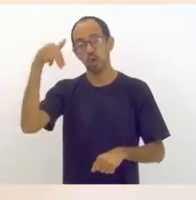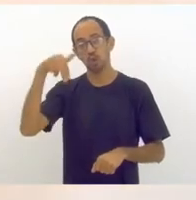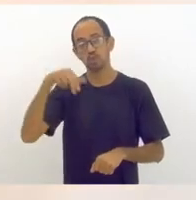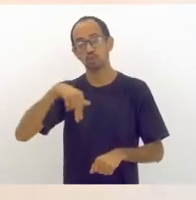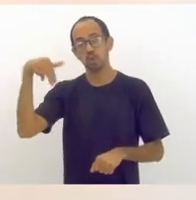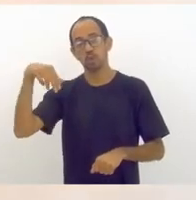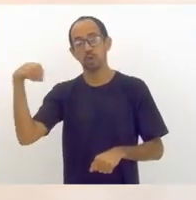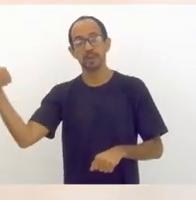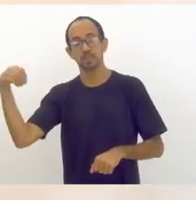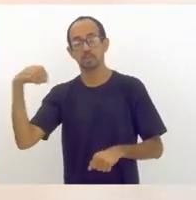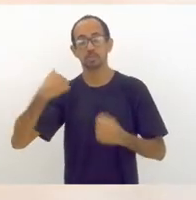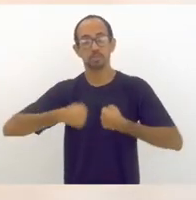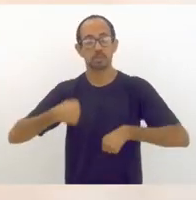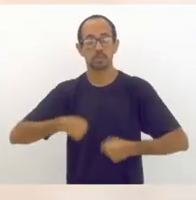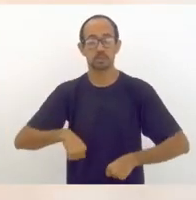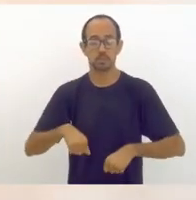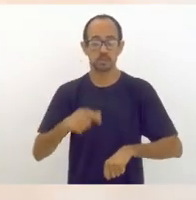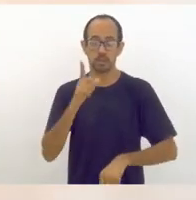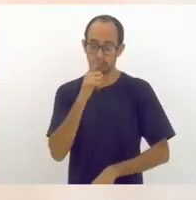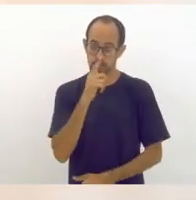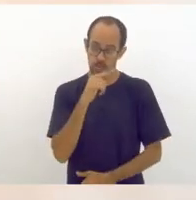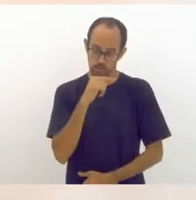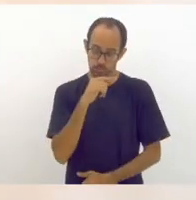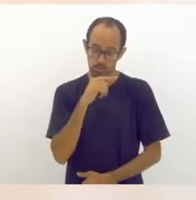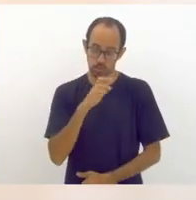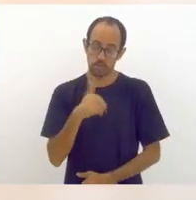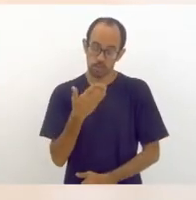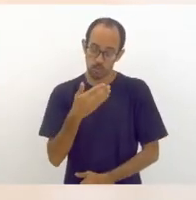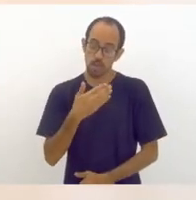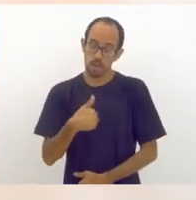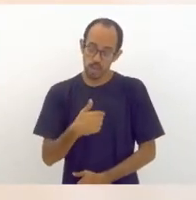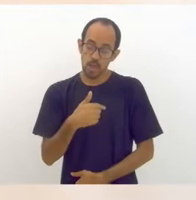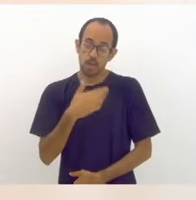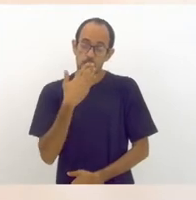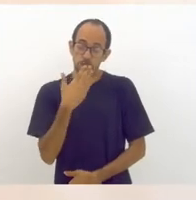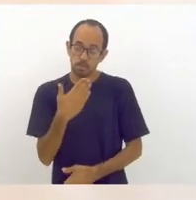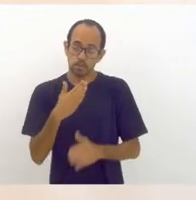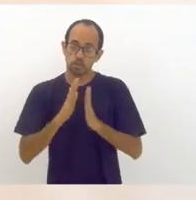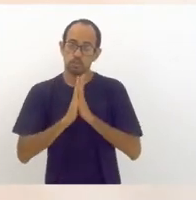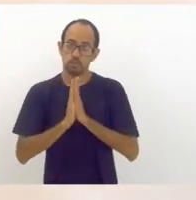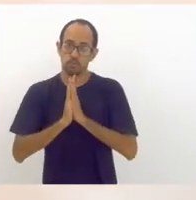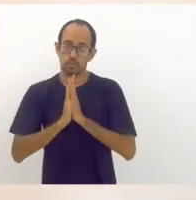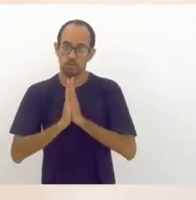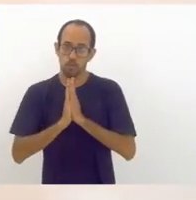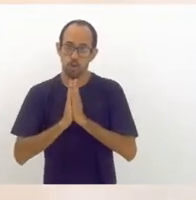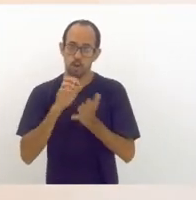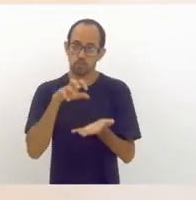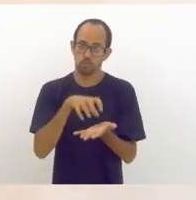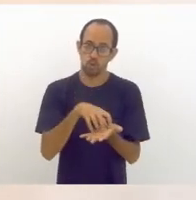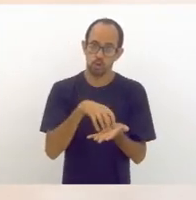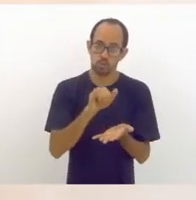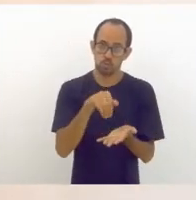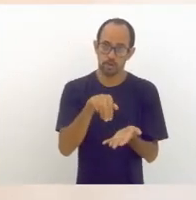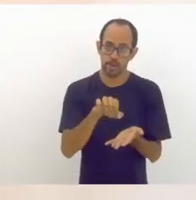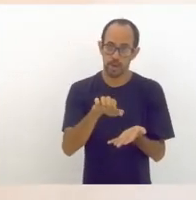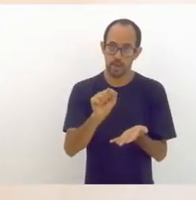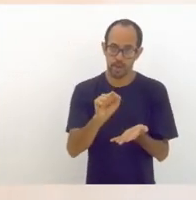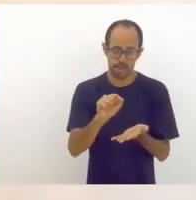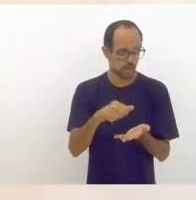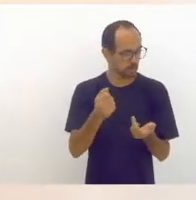que depende dessa água também. Então, fica aqui o apelo aos órgãos, né? O INEA, com a sua brilhante apresentação